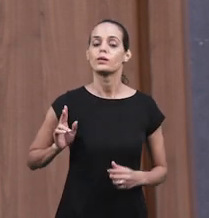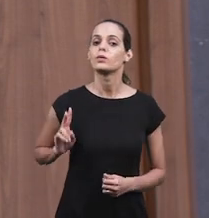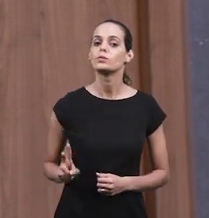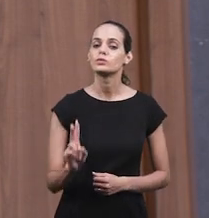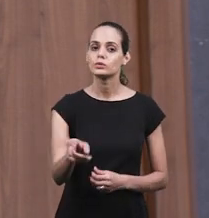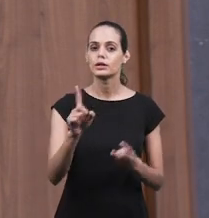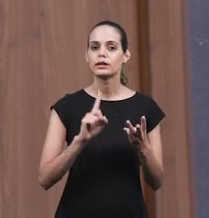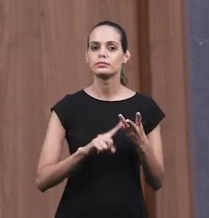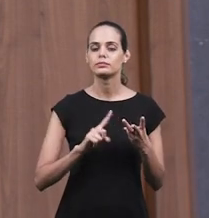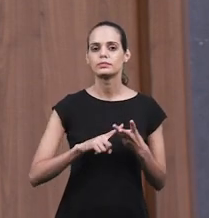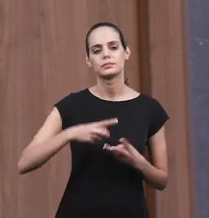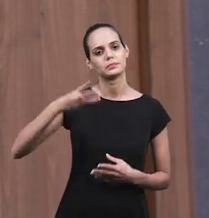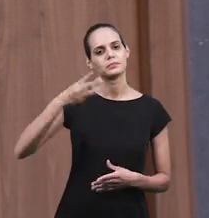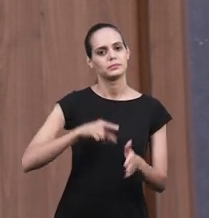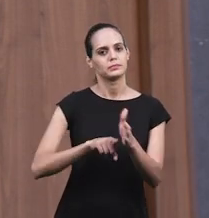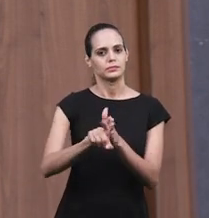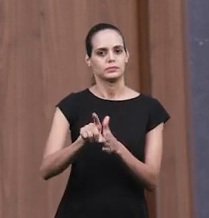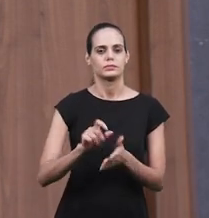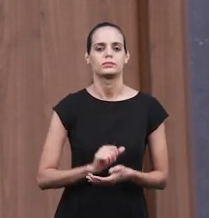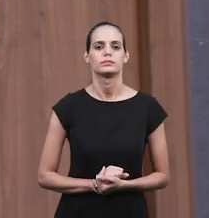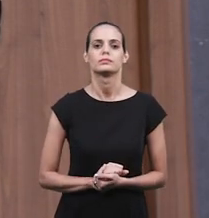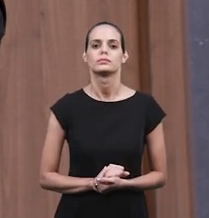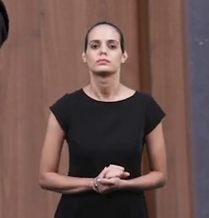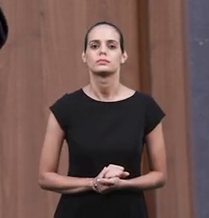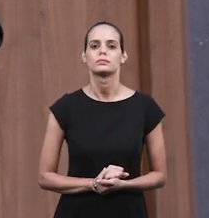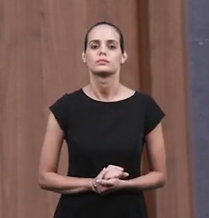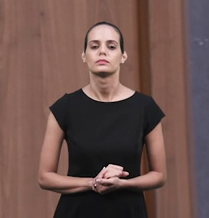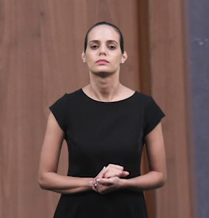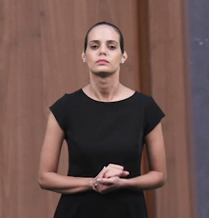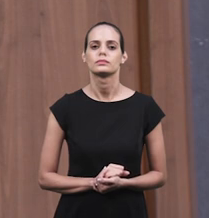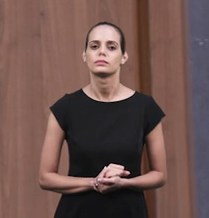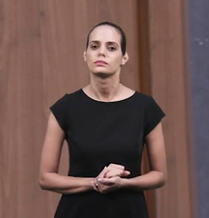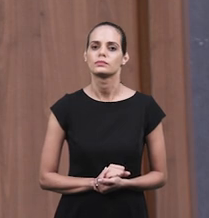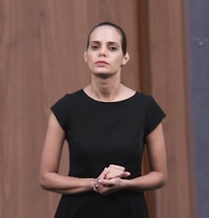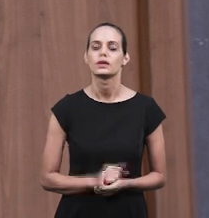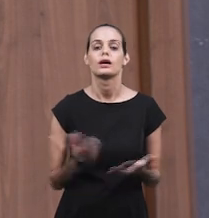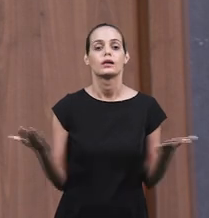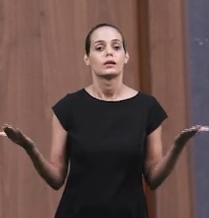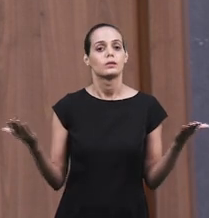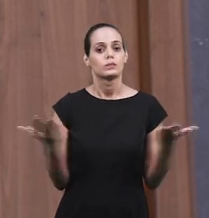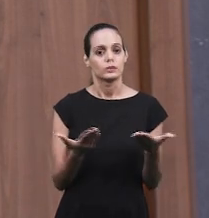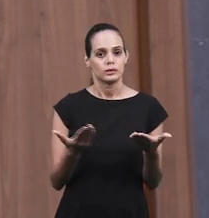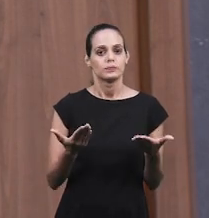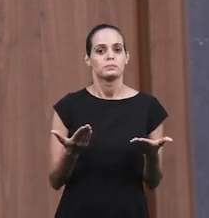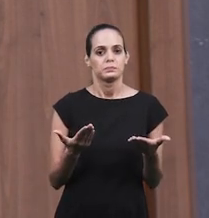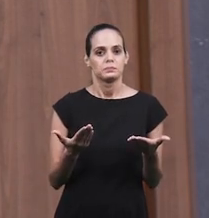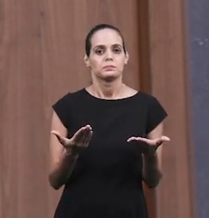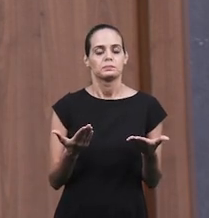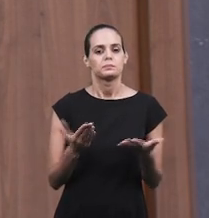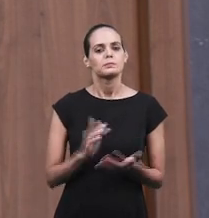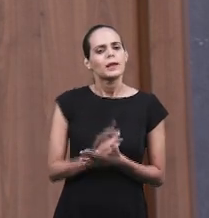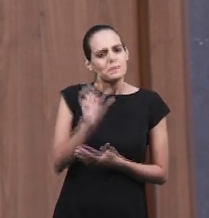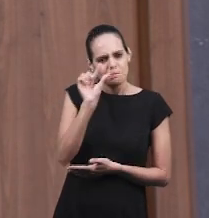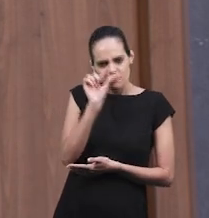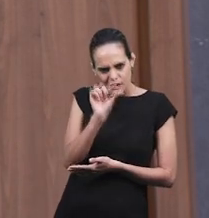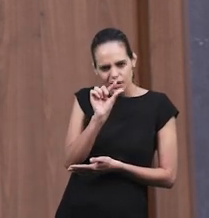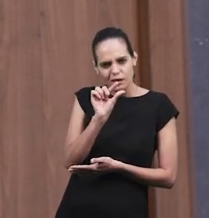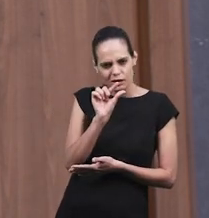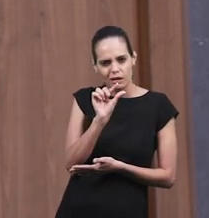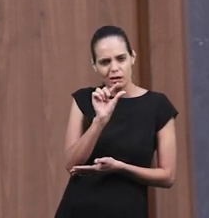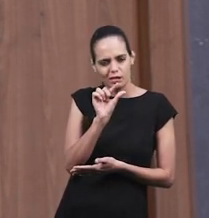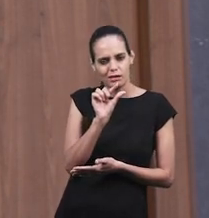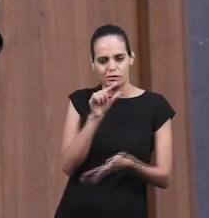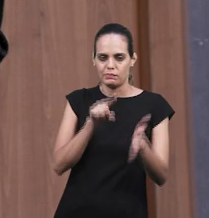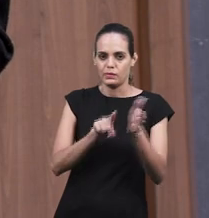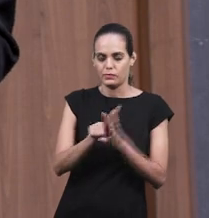dar sequência. Vamos para a pergunta número 3. E a pergunta número 3, que nós vamos agora passar para os irmãos, ela é